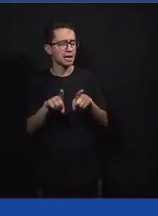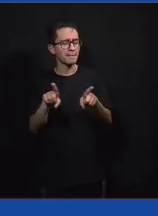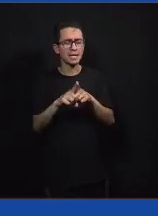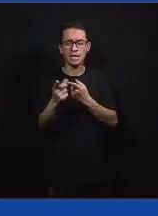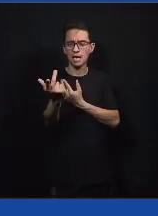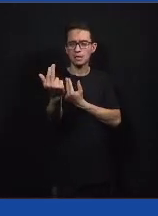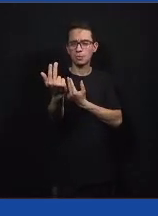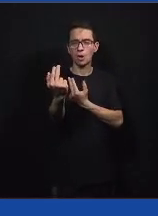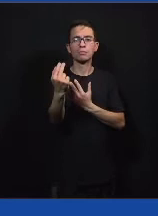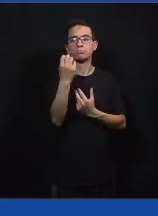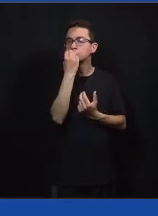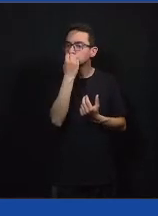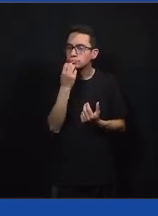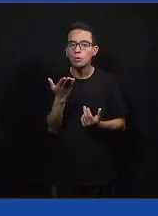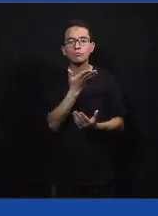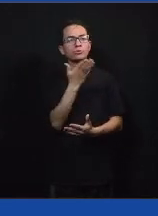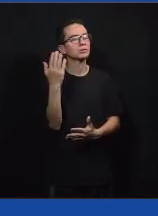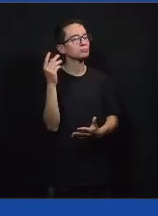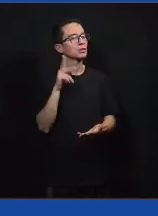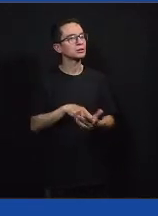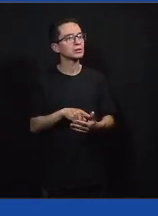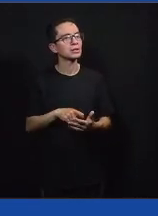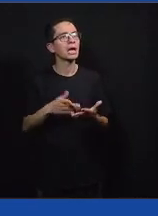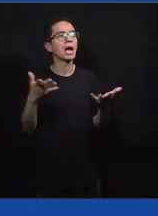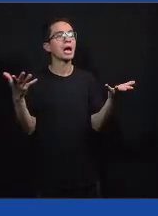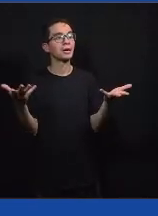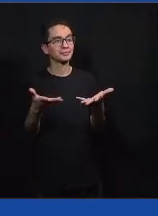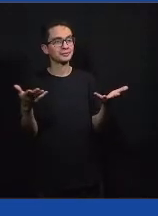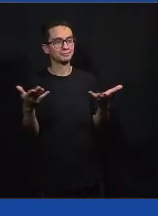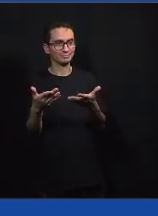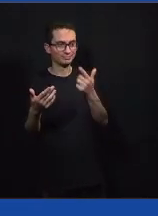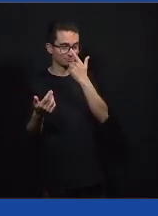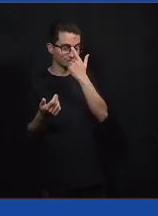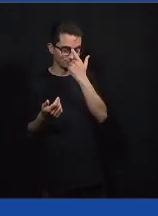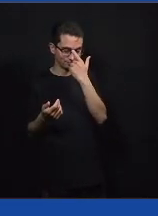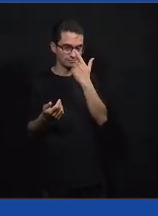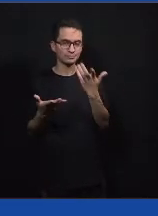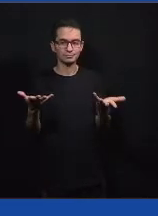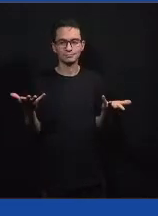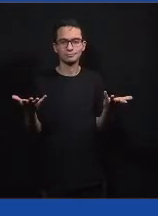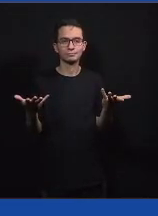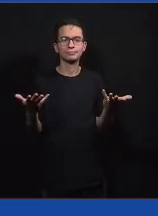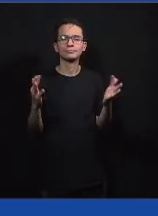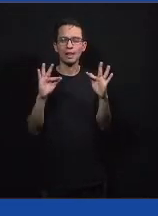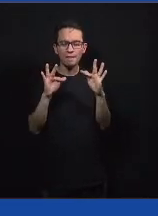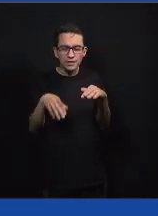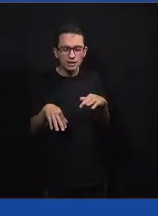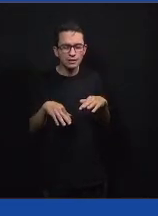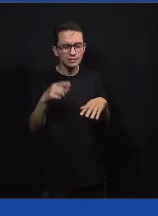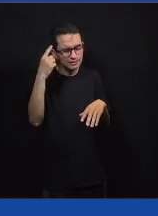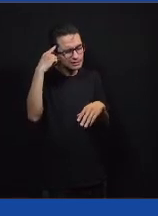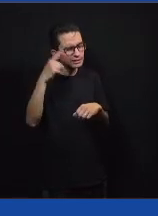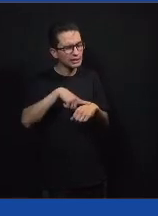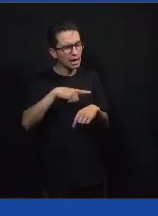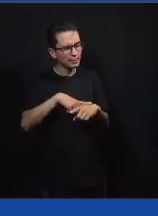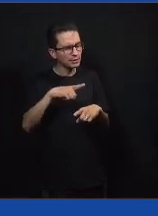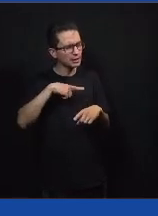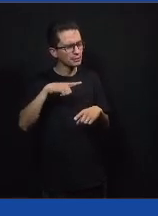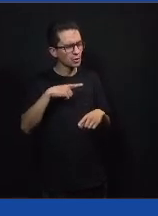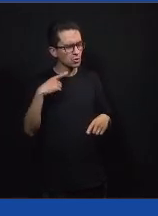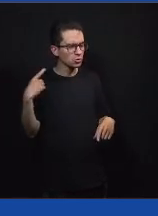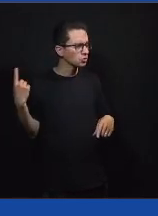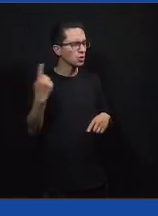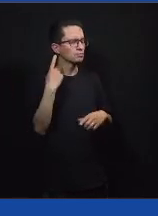dizendo muito bom mesmo e agora galera É nesse finalzinho né de tempo em que a gente tem